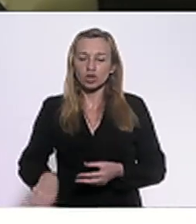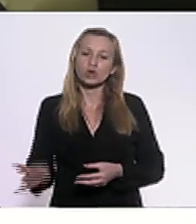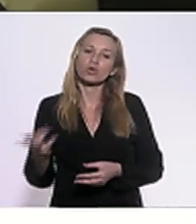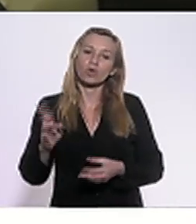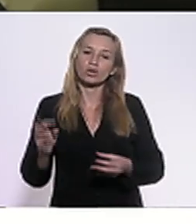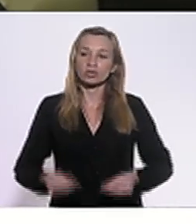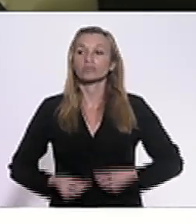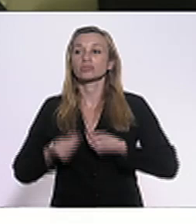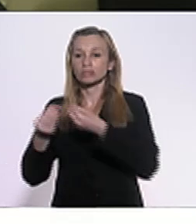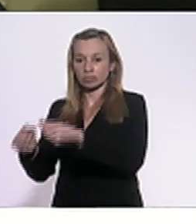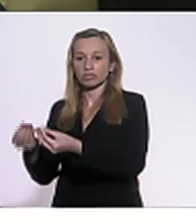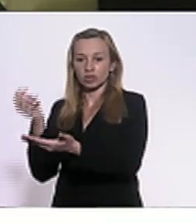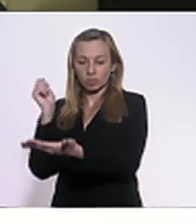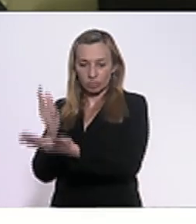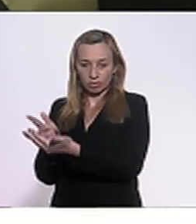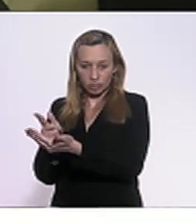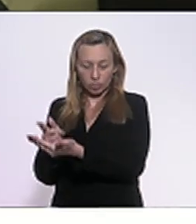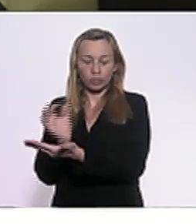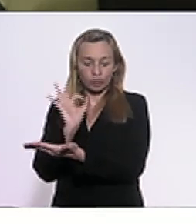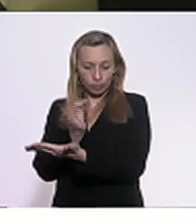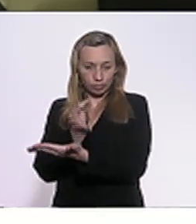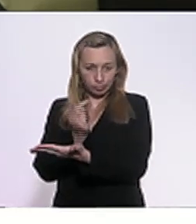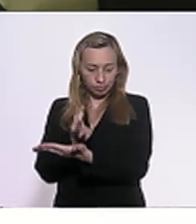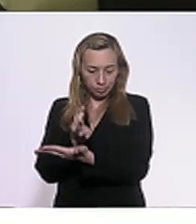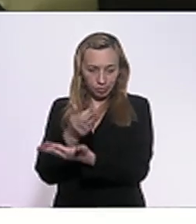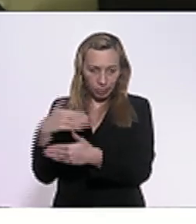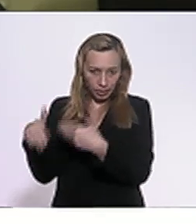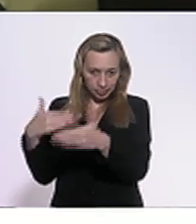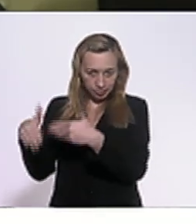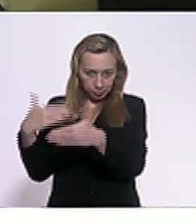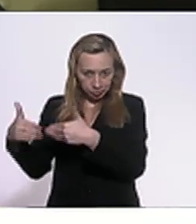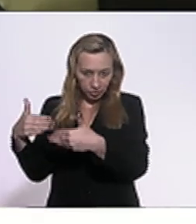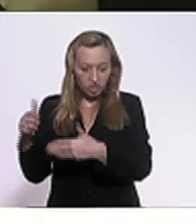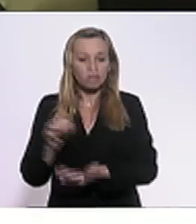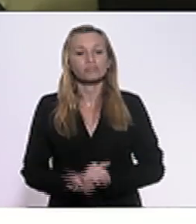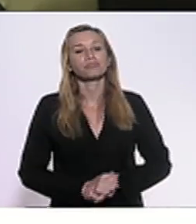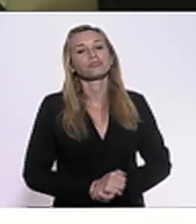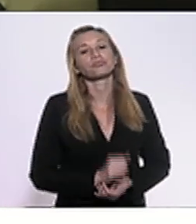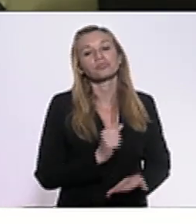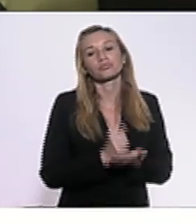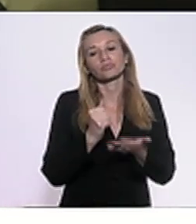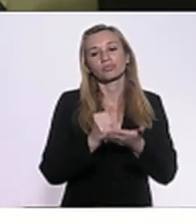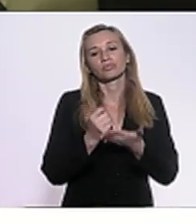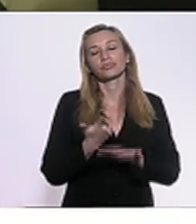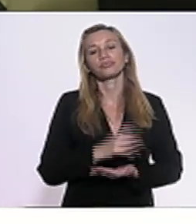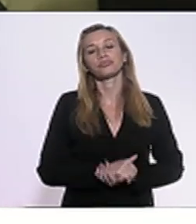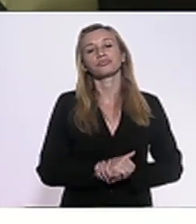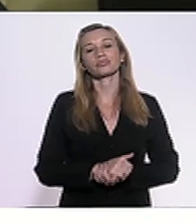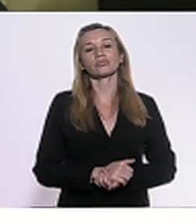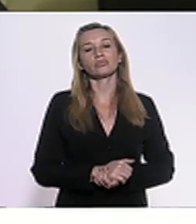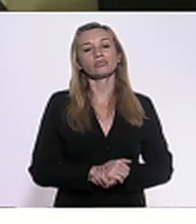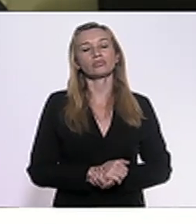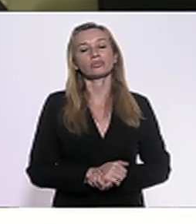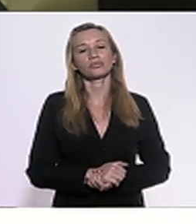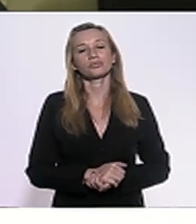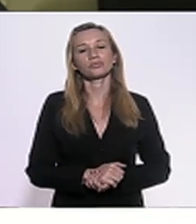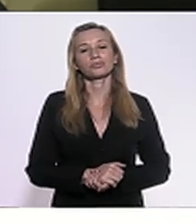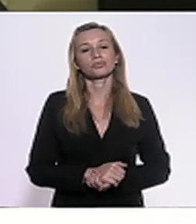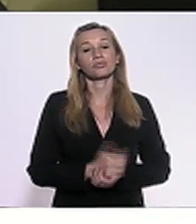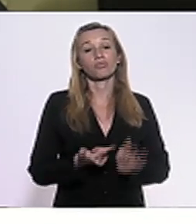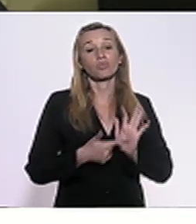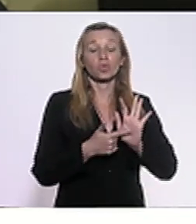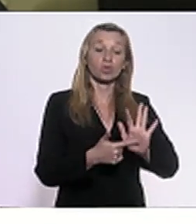ao longo do fluxo de pagamento, ao longo do fluxo de execução do contrato, e isso se